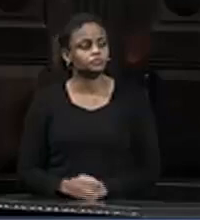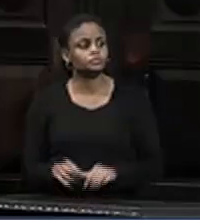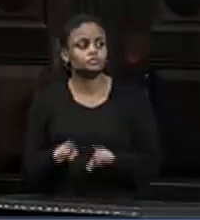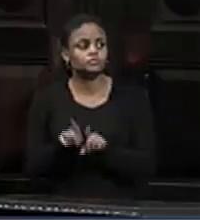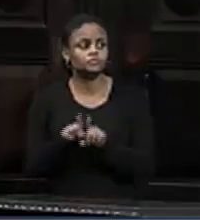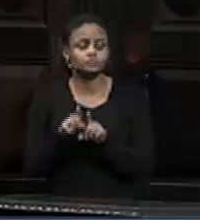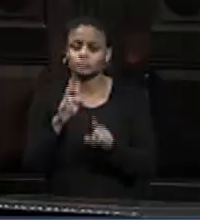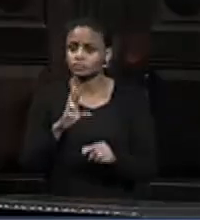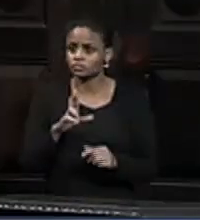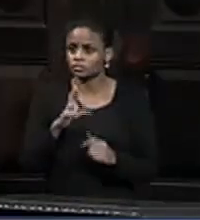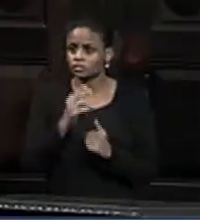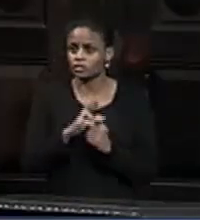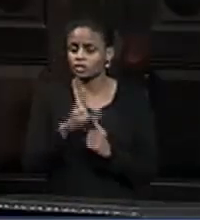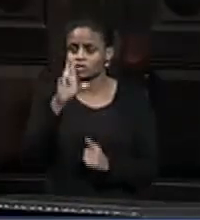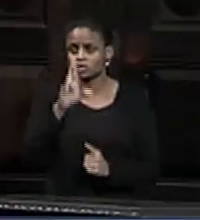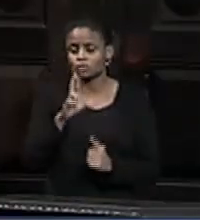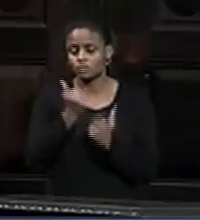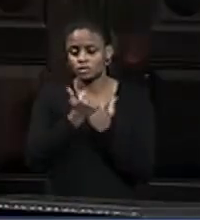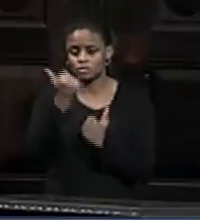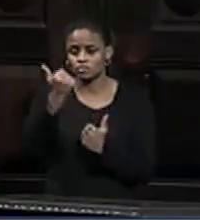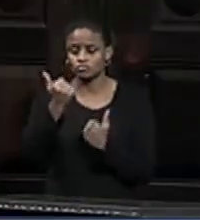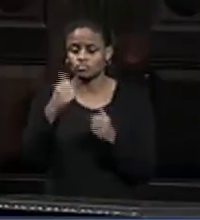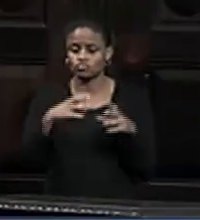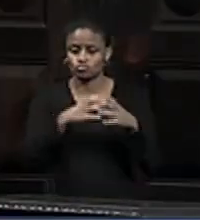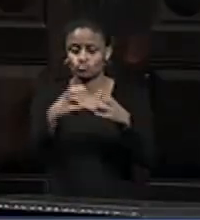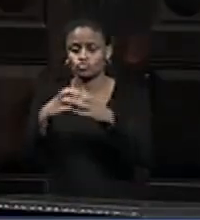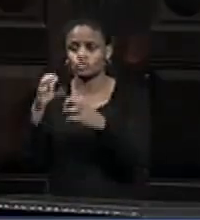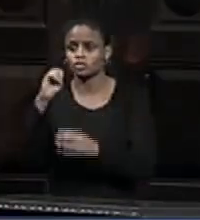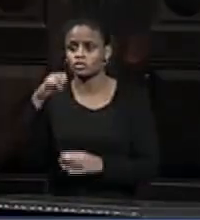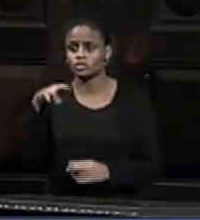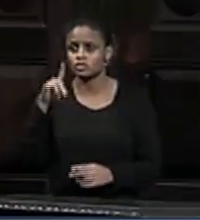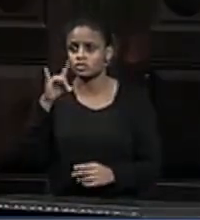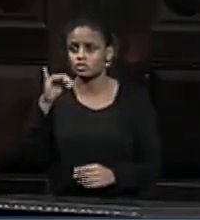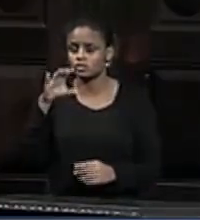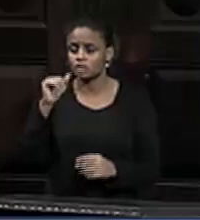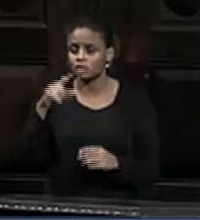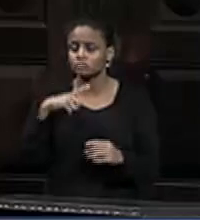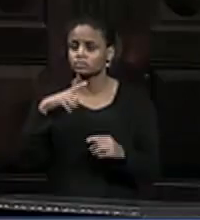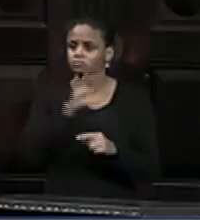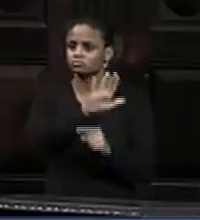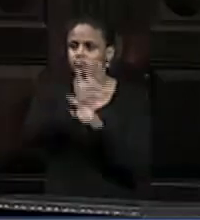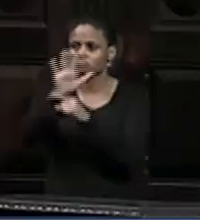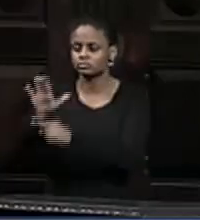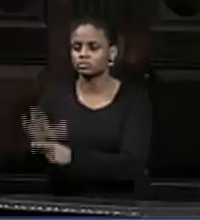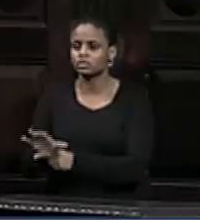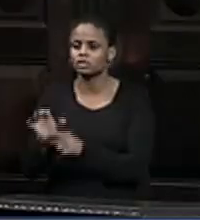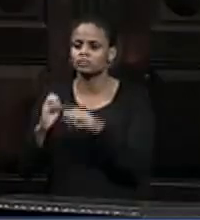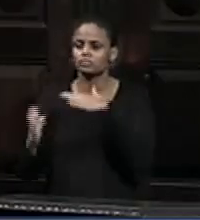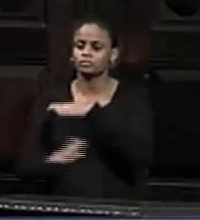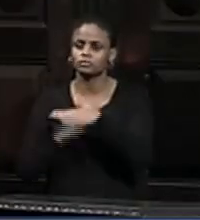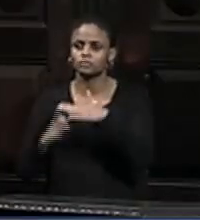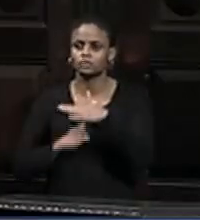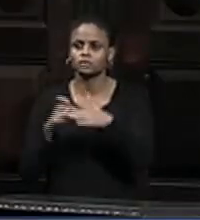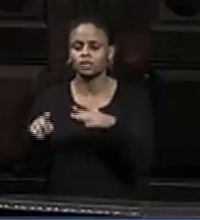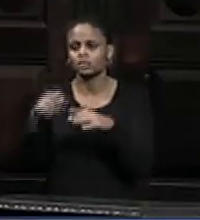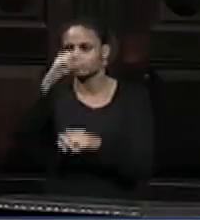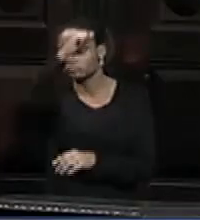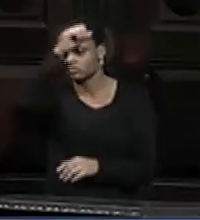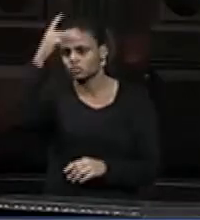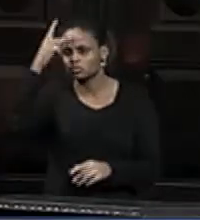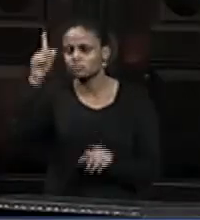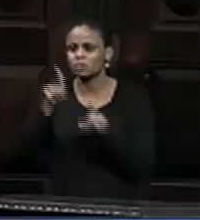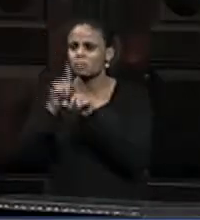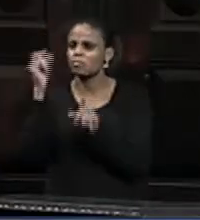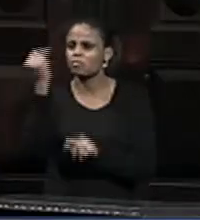representações sindicais também se insurgindo a defender uma empresa que é essencial à saúde da